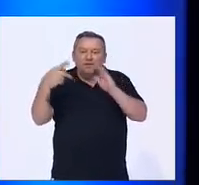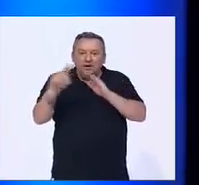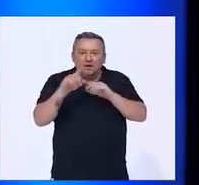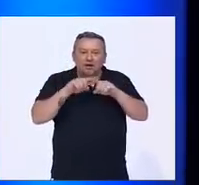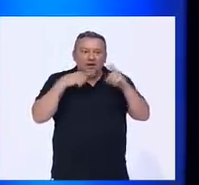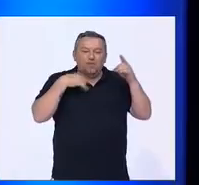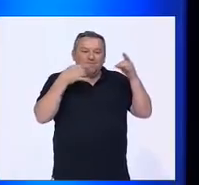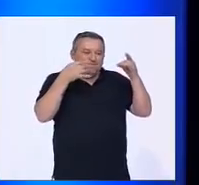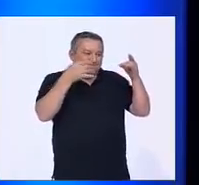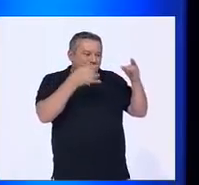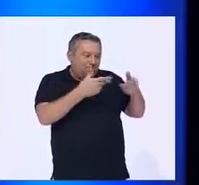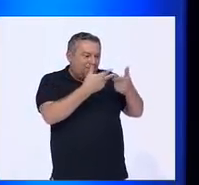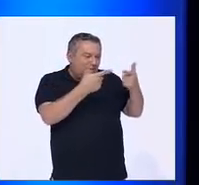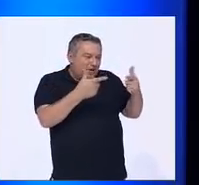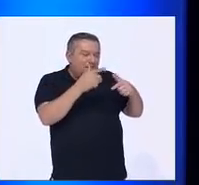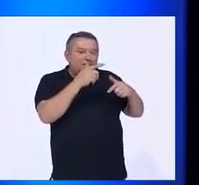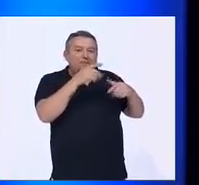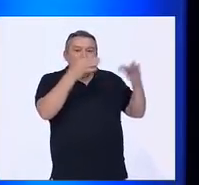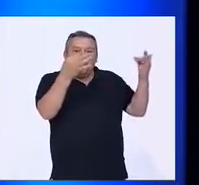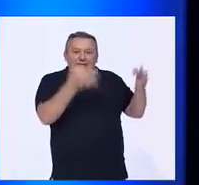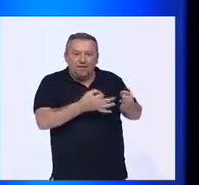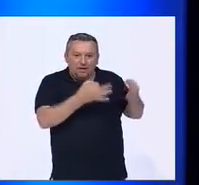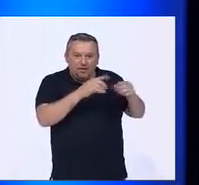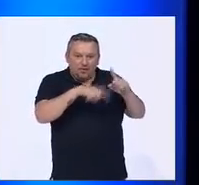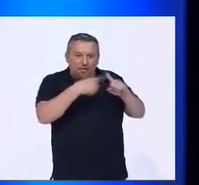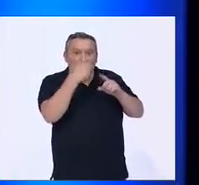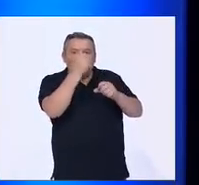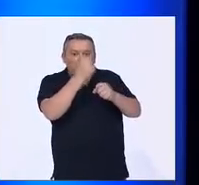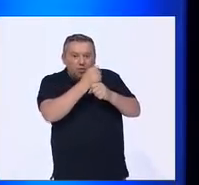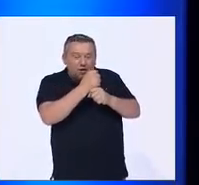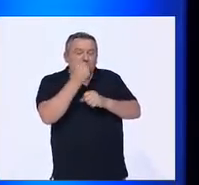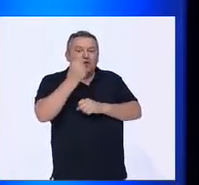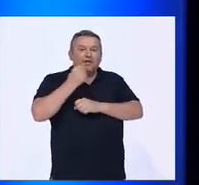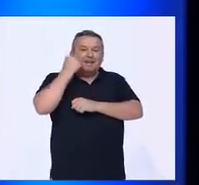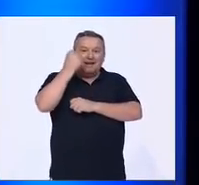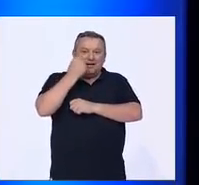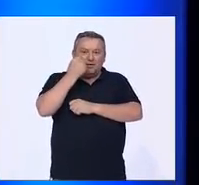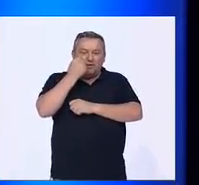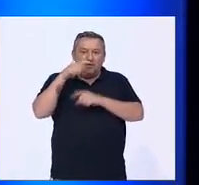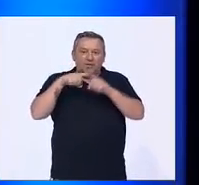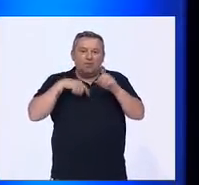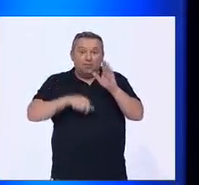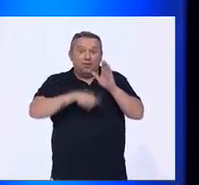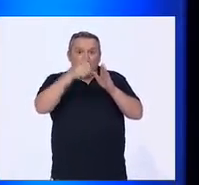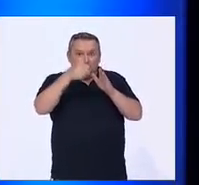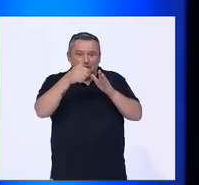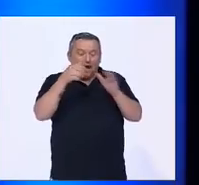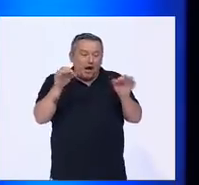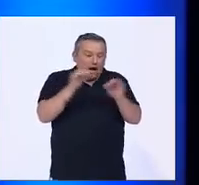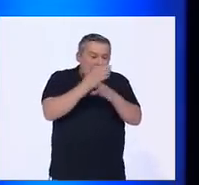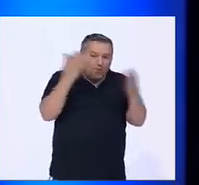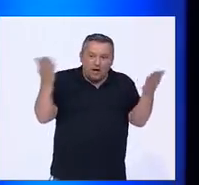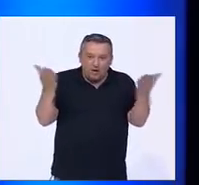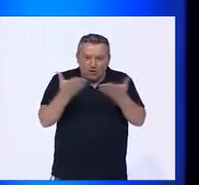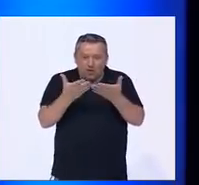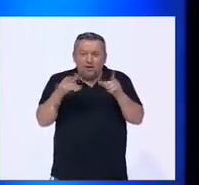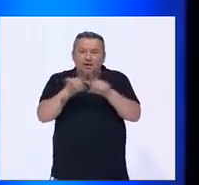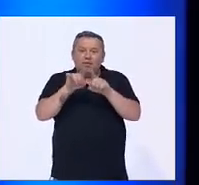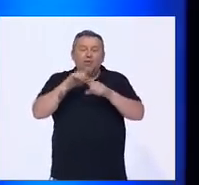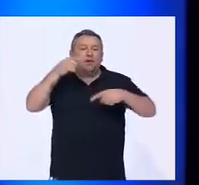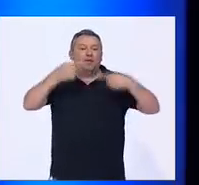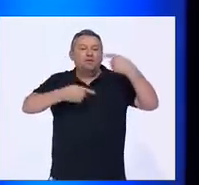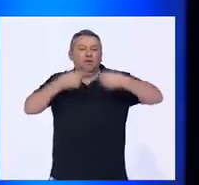mão de um mandato praticamente certo para mais 8 anos no Senado Federal. Meu primeiro mandato encerra agora, para